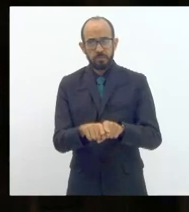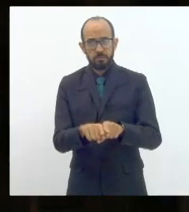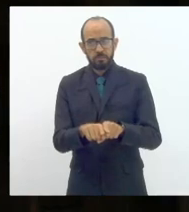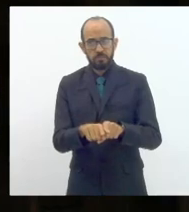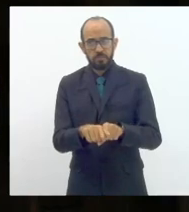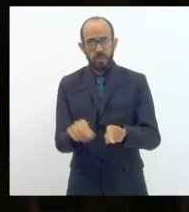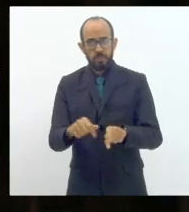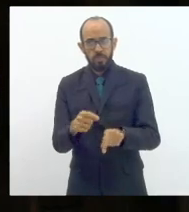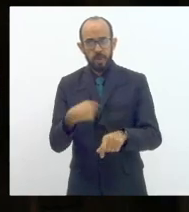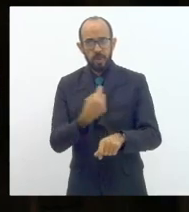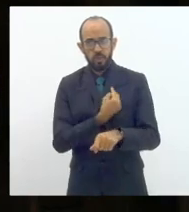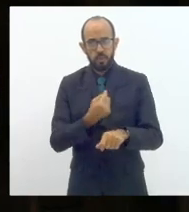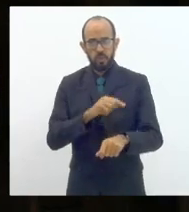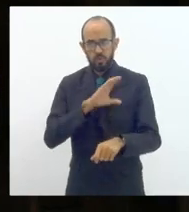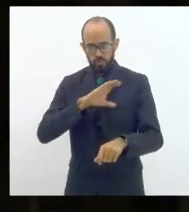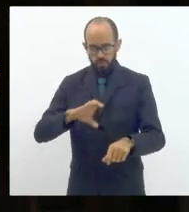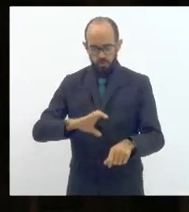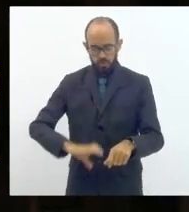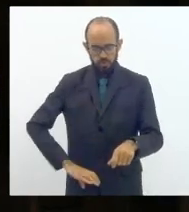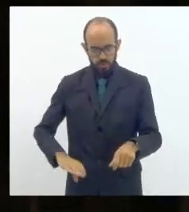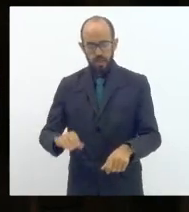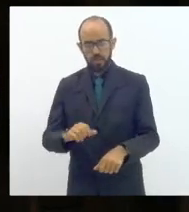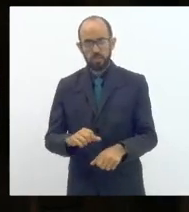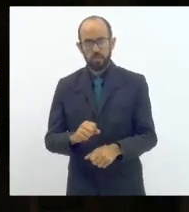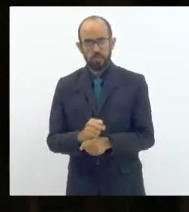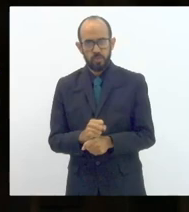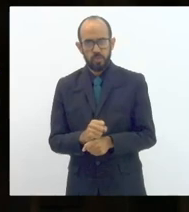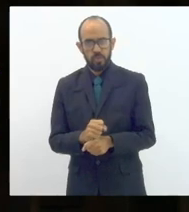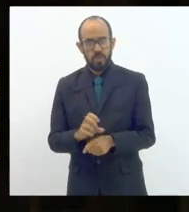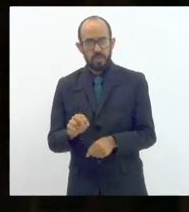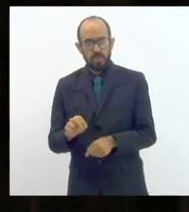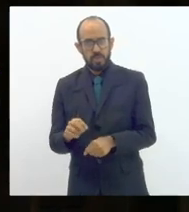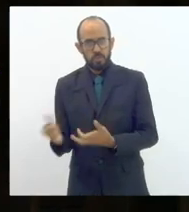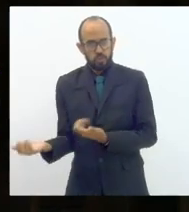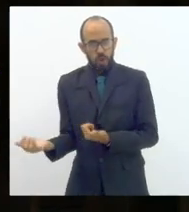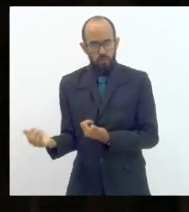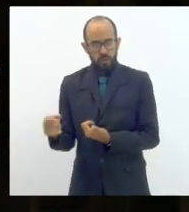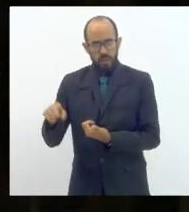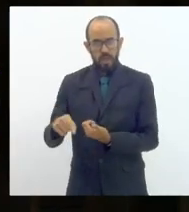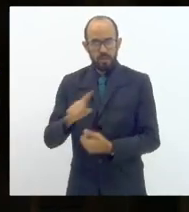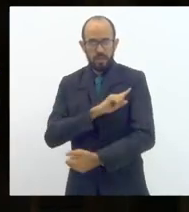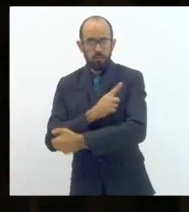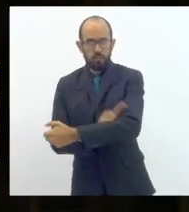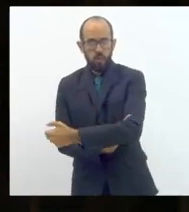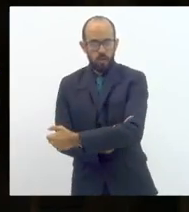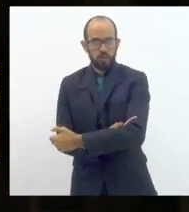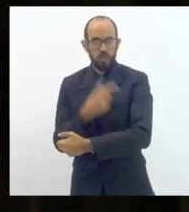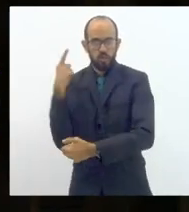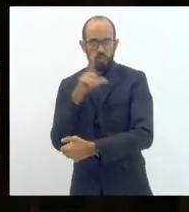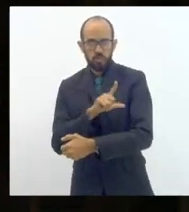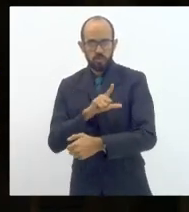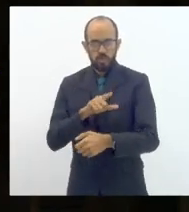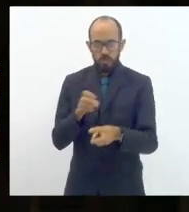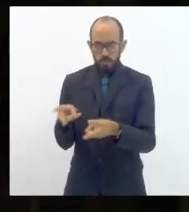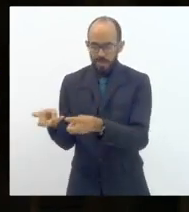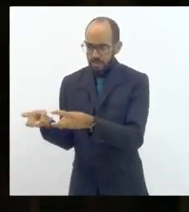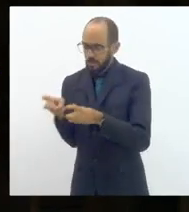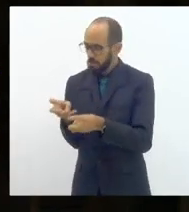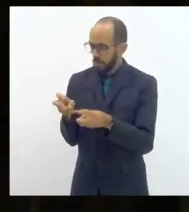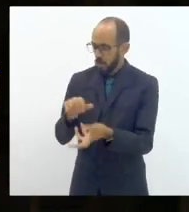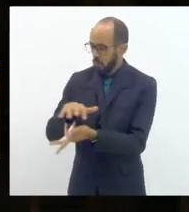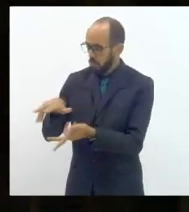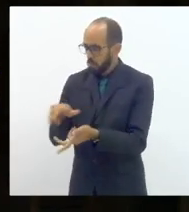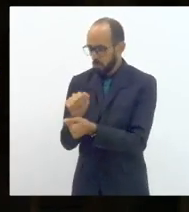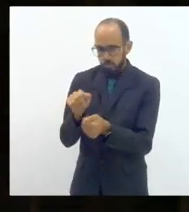nossa constituição de cidadania. Ser jovem é ser forte. É conseguir enxergar o mundo por todos os ângulos, é ter sonhos e